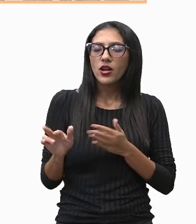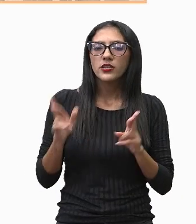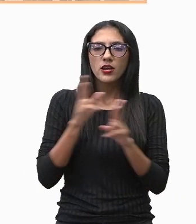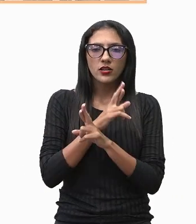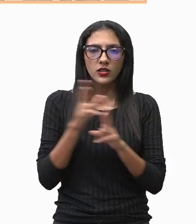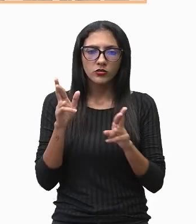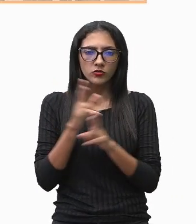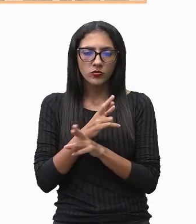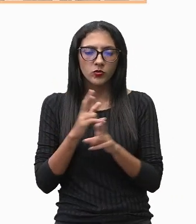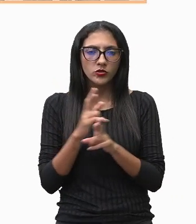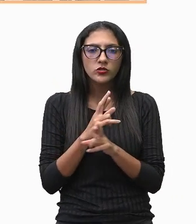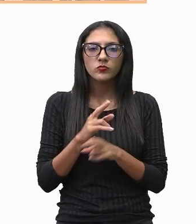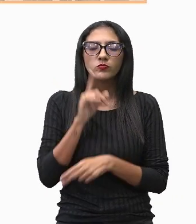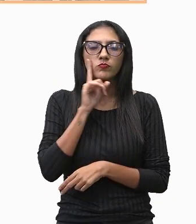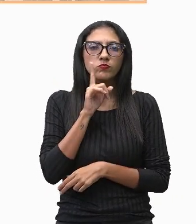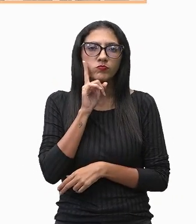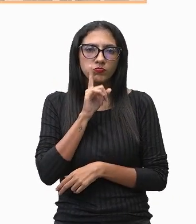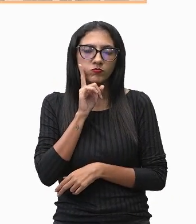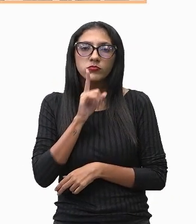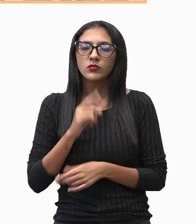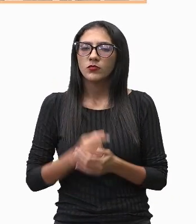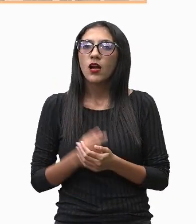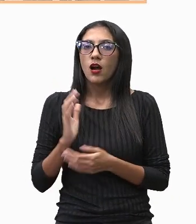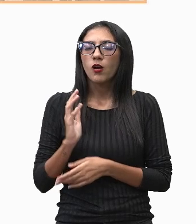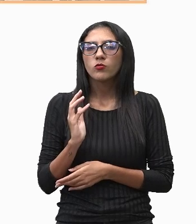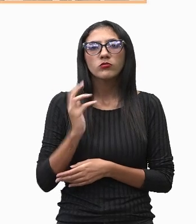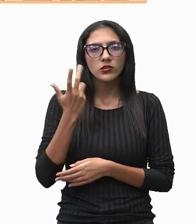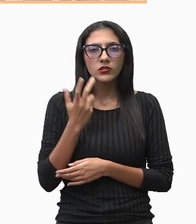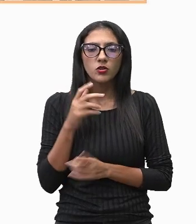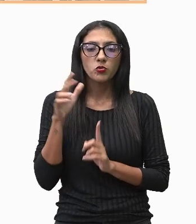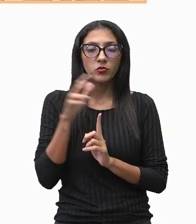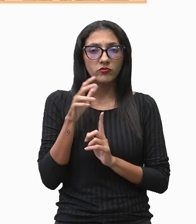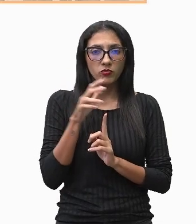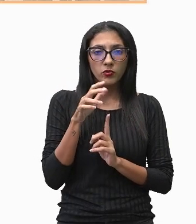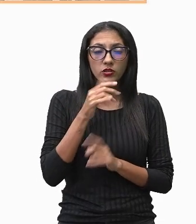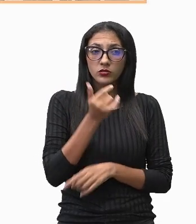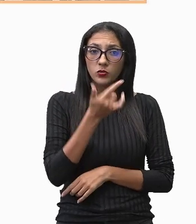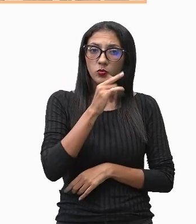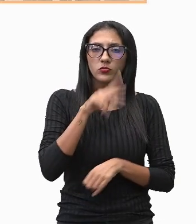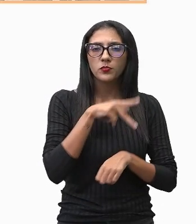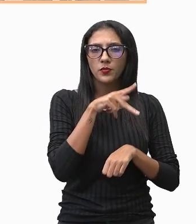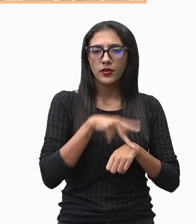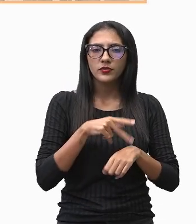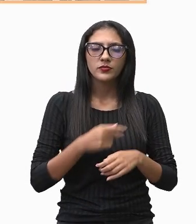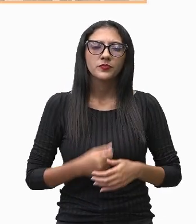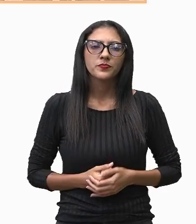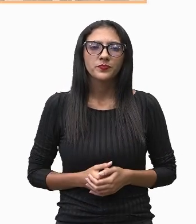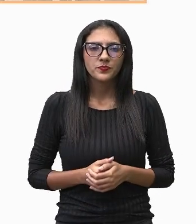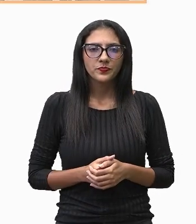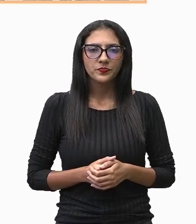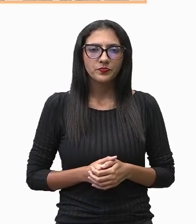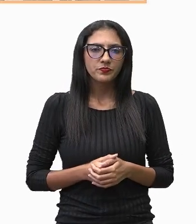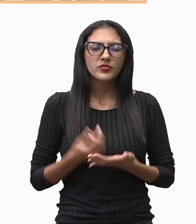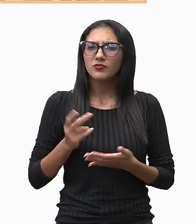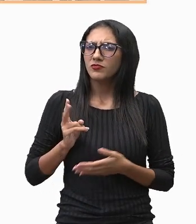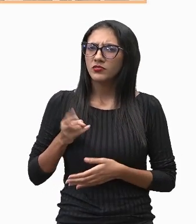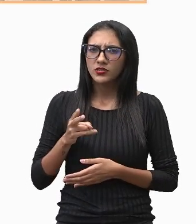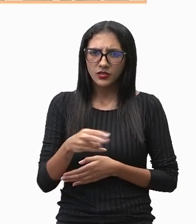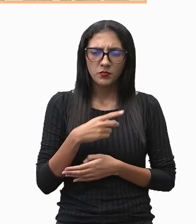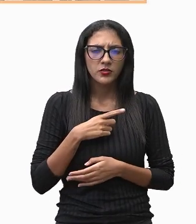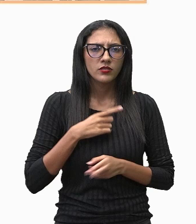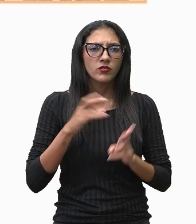elas ocorreram no mundo, de forma direta ou indireta em outros países. Então, os Estados Unidos ali sempre atuando,